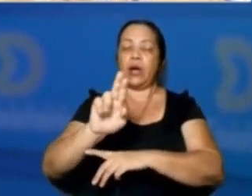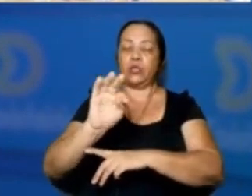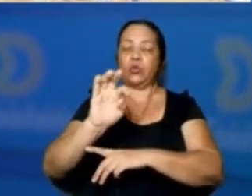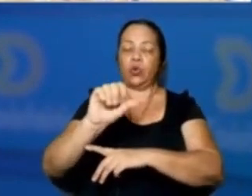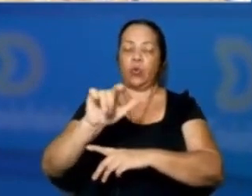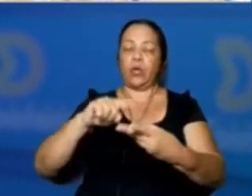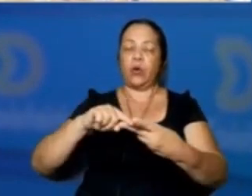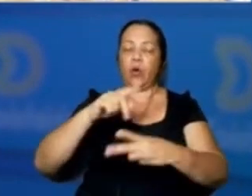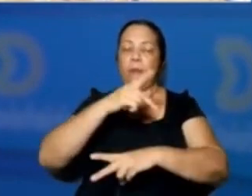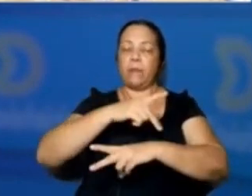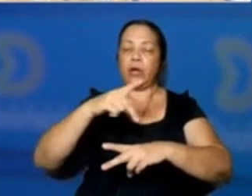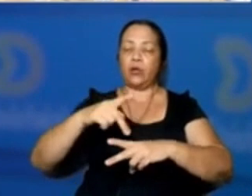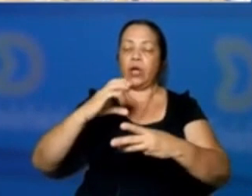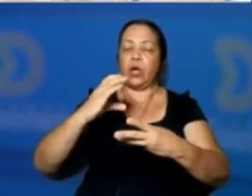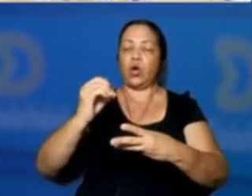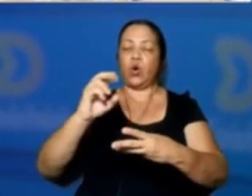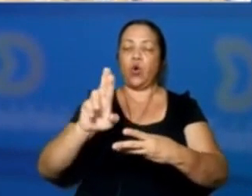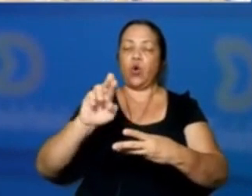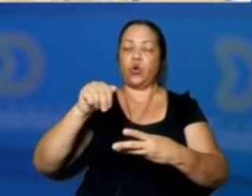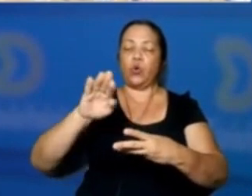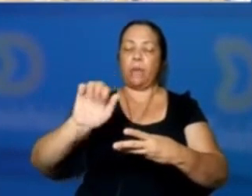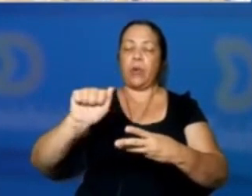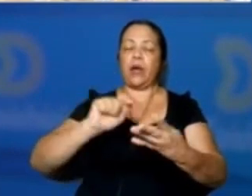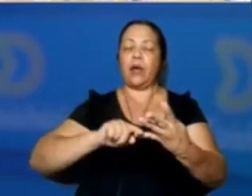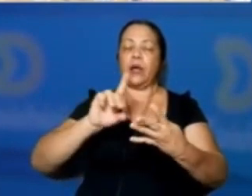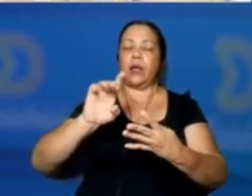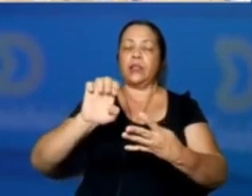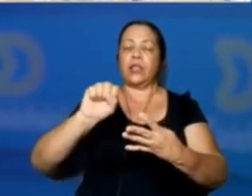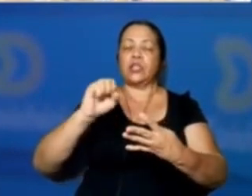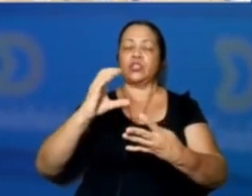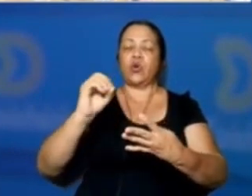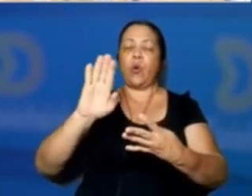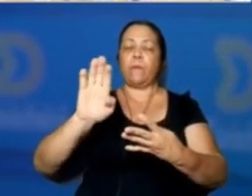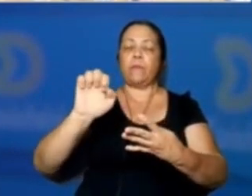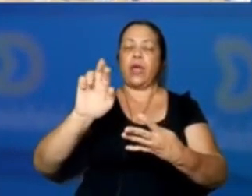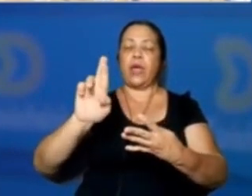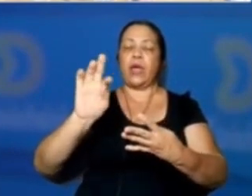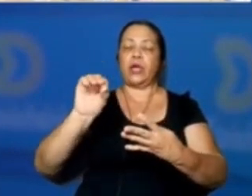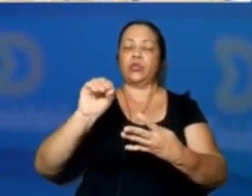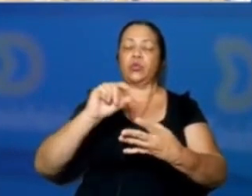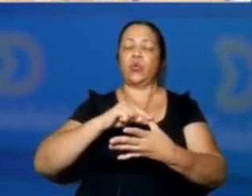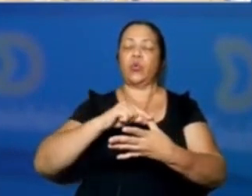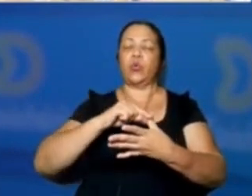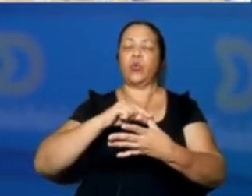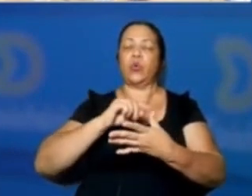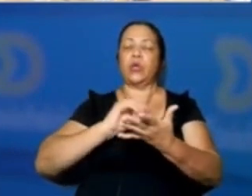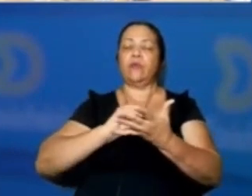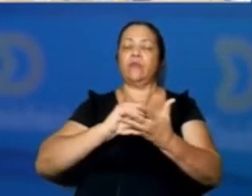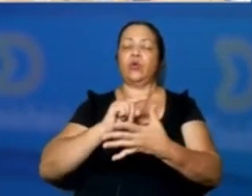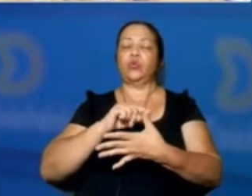Paranoá, o Corumbá, o Descoberto e o... Faltou um.